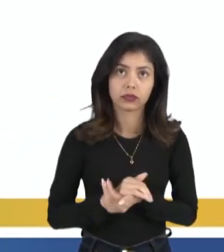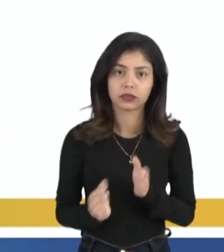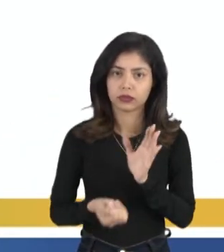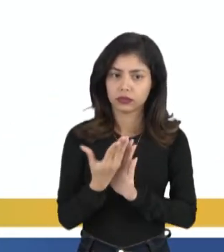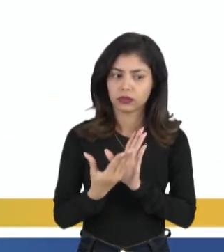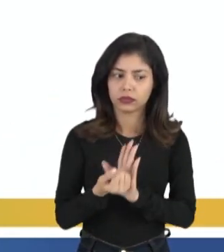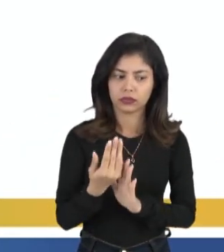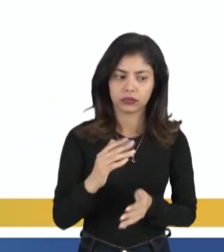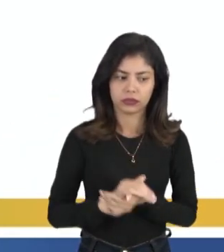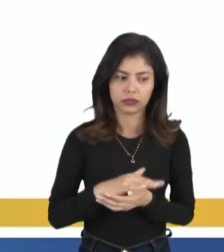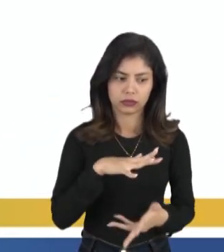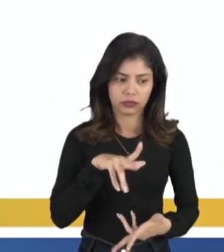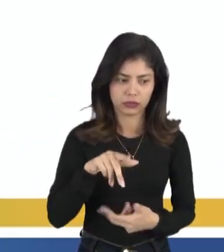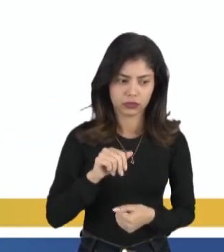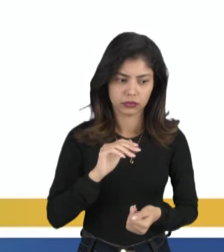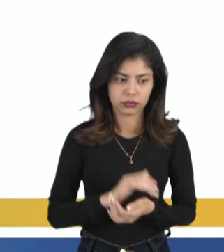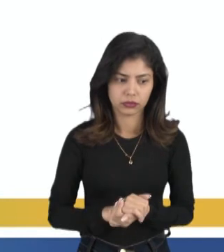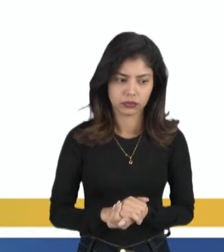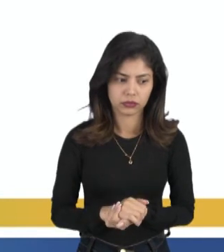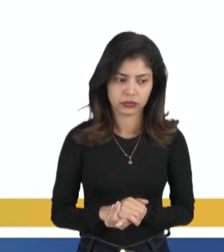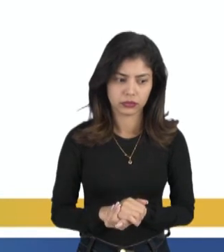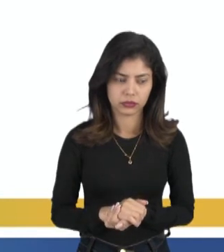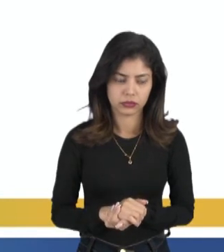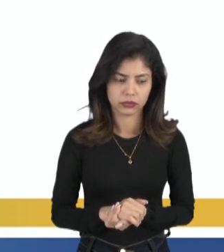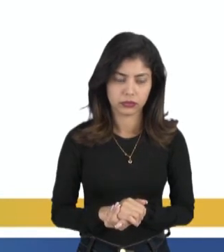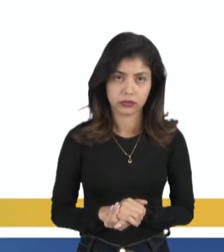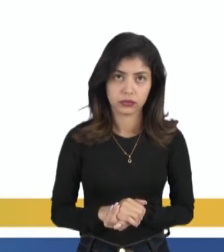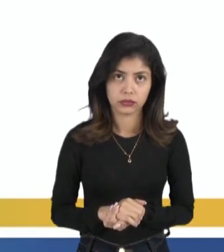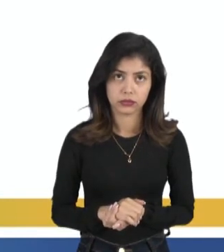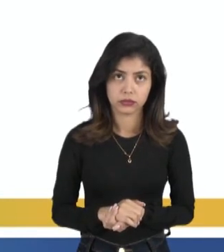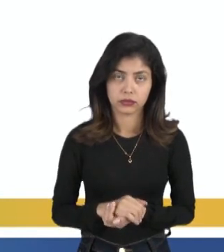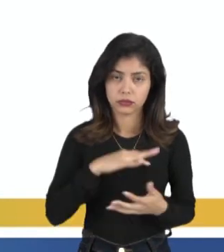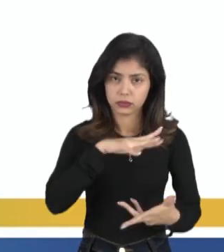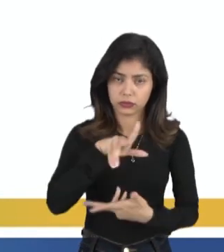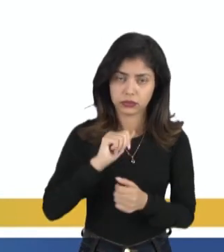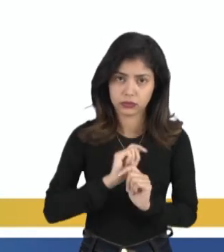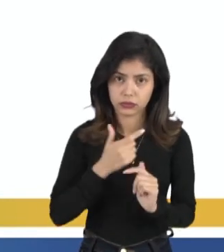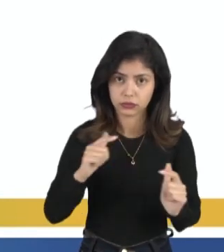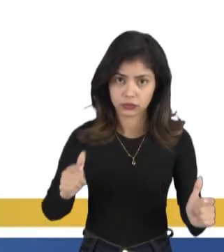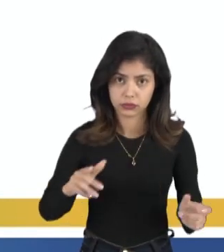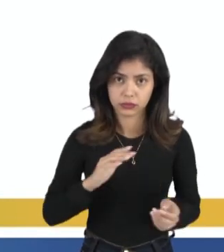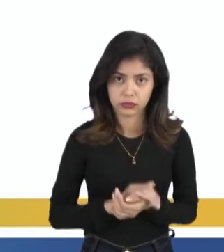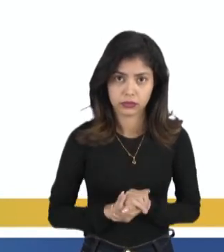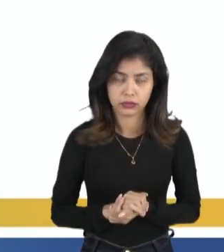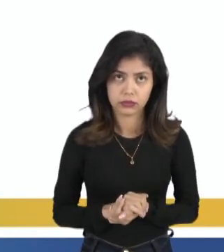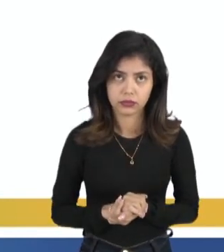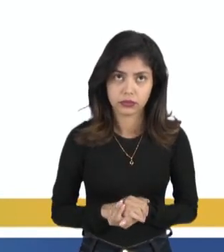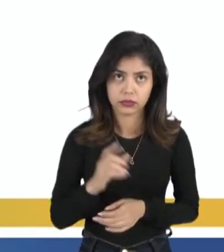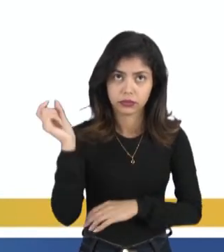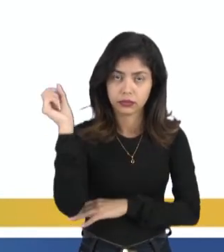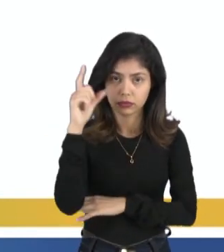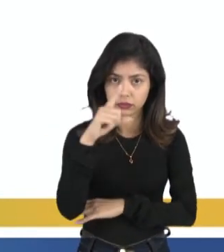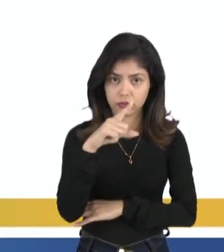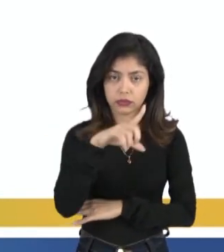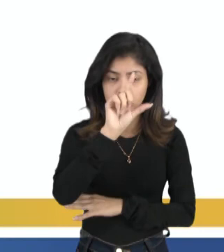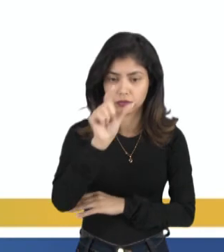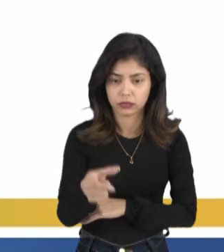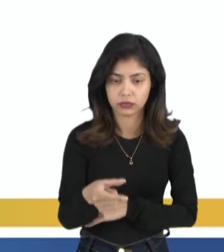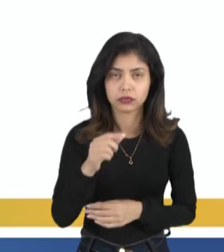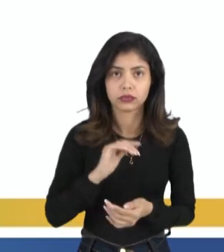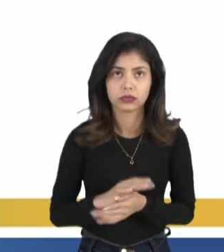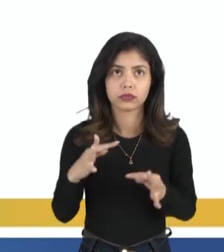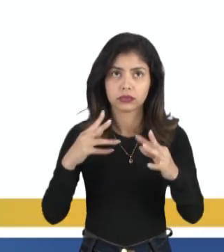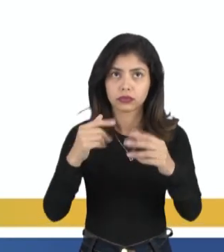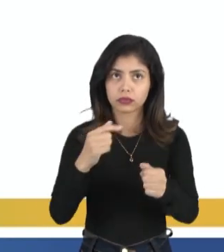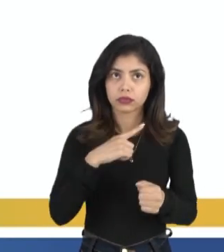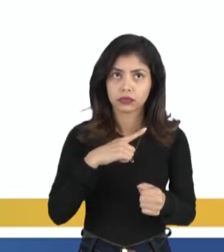pela Terra. A Terra vai fazer uma sombra aqui na Lua, né? Só que a Terra é muito maior do que a Lua, né? E ia ver